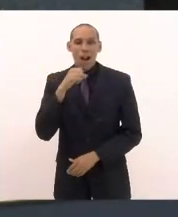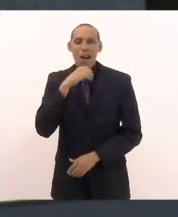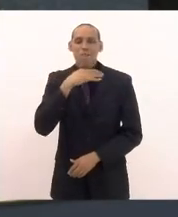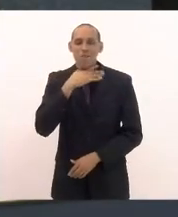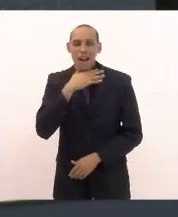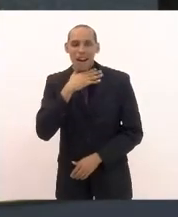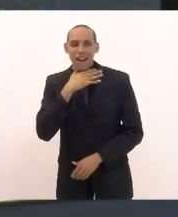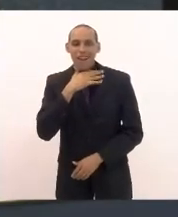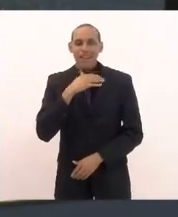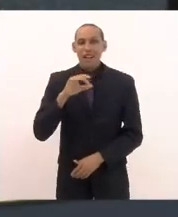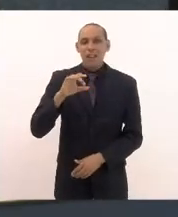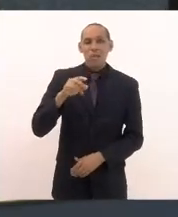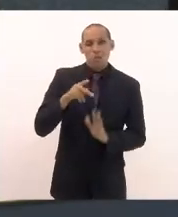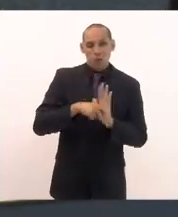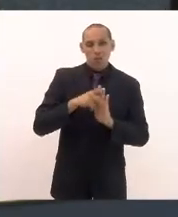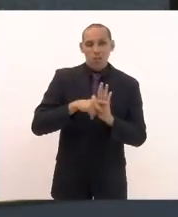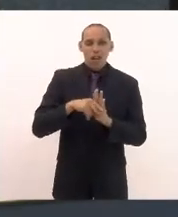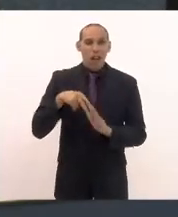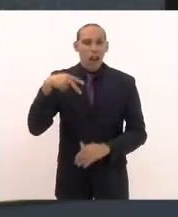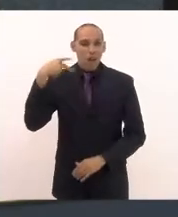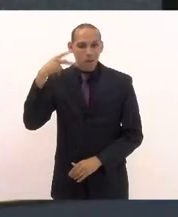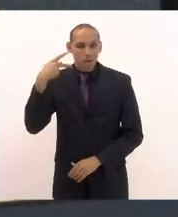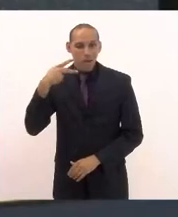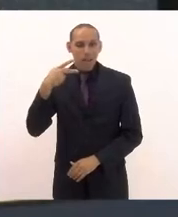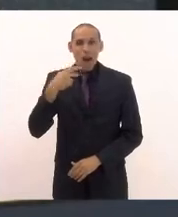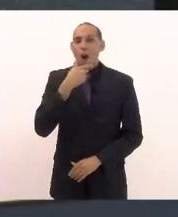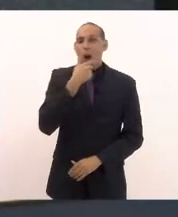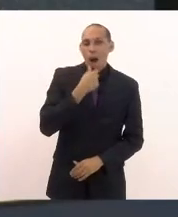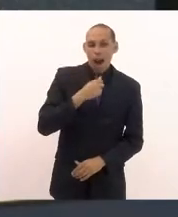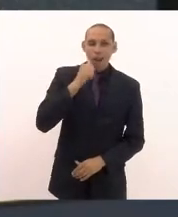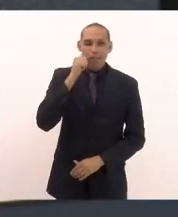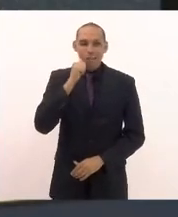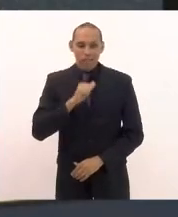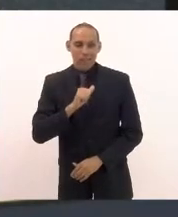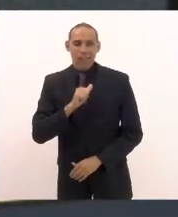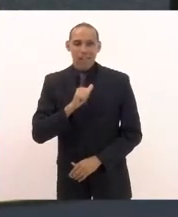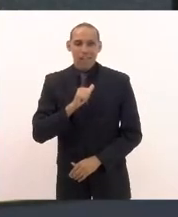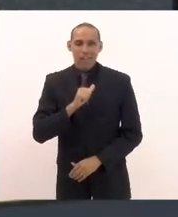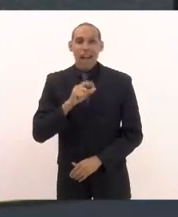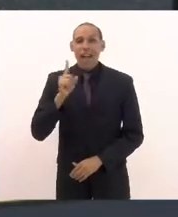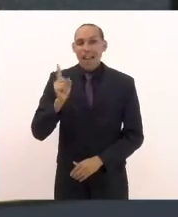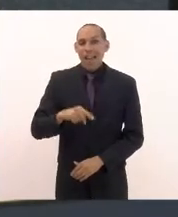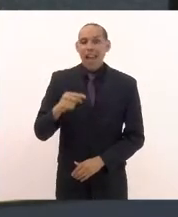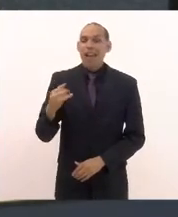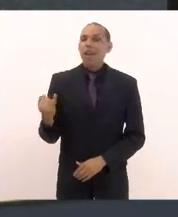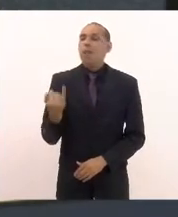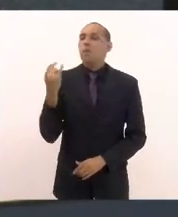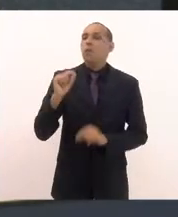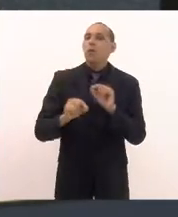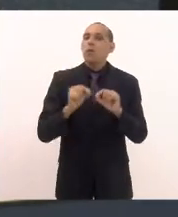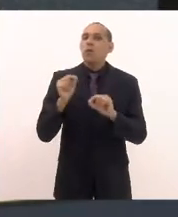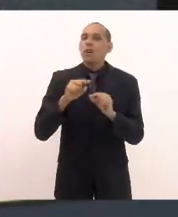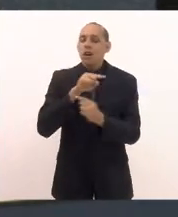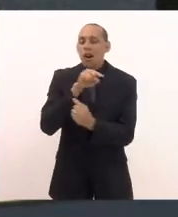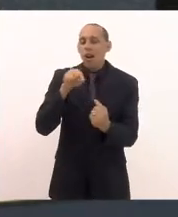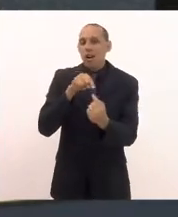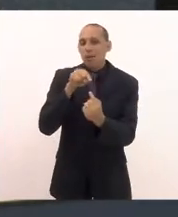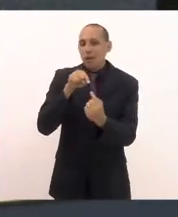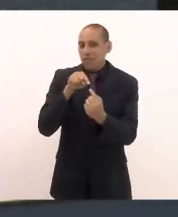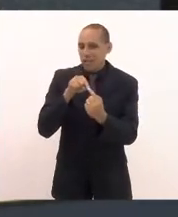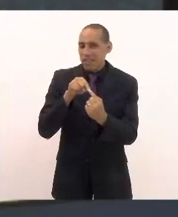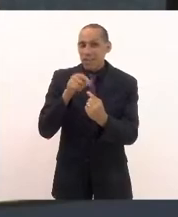só das parlamentares, mas dos parlamentares que tenham como pano de fundo e assunto a questão